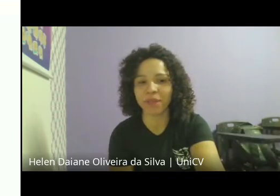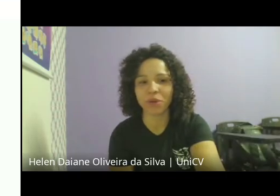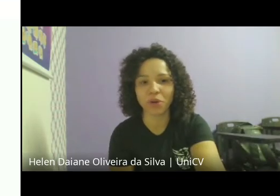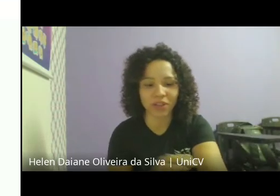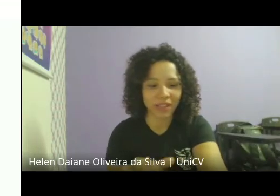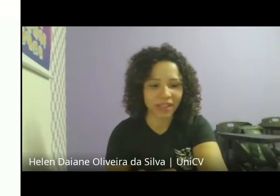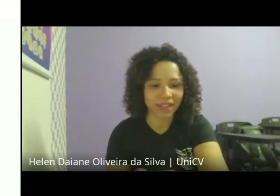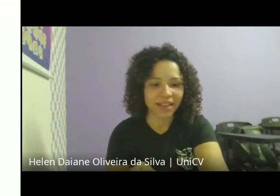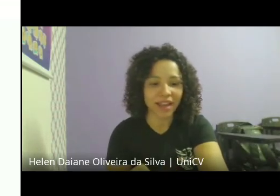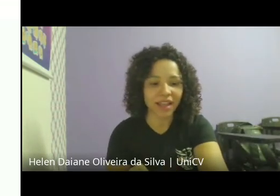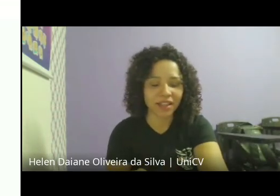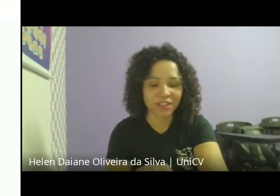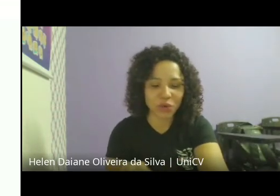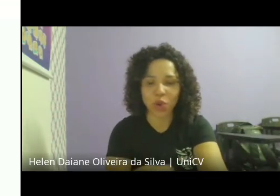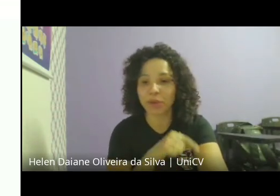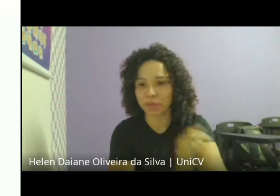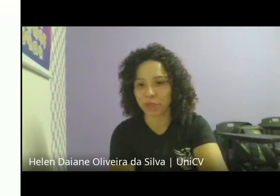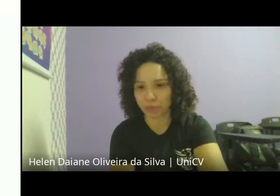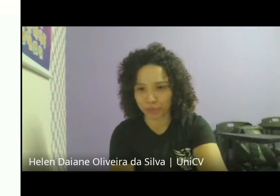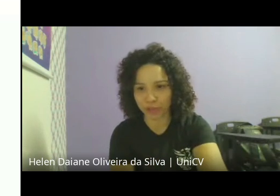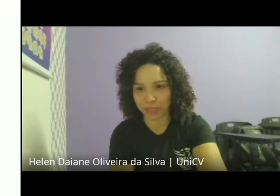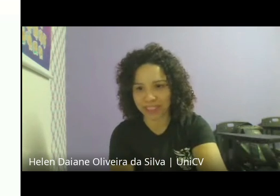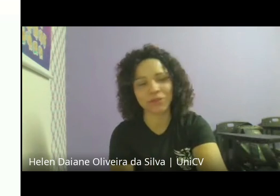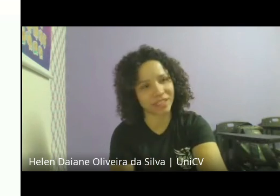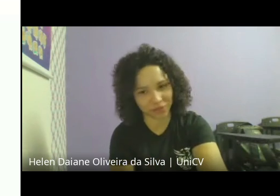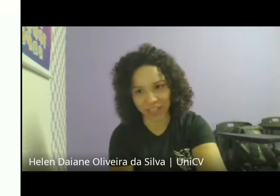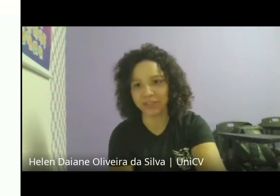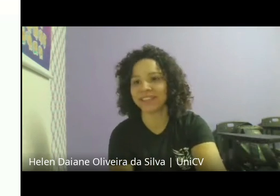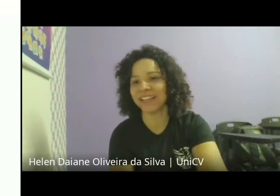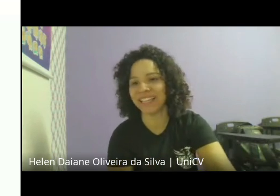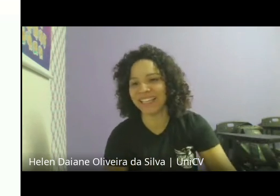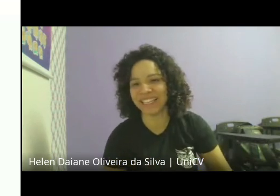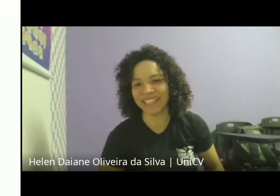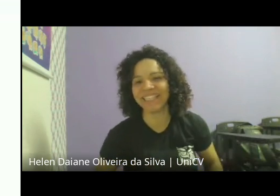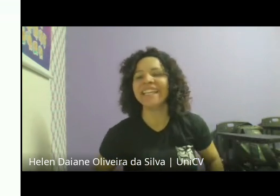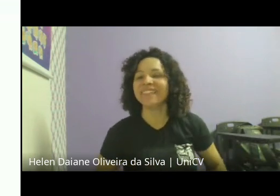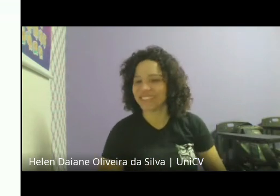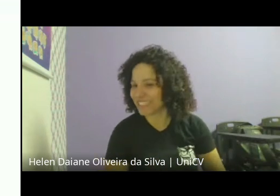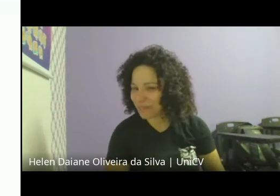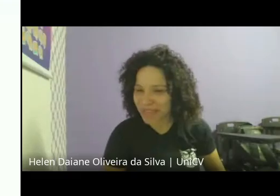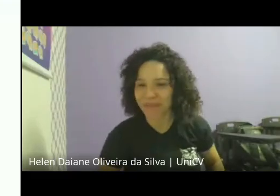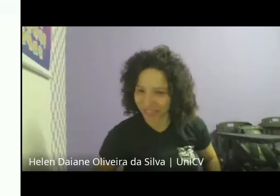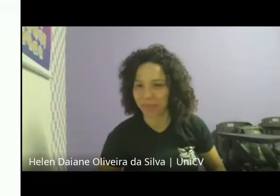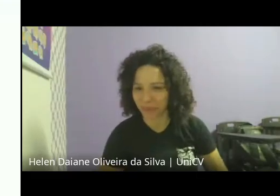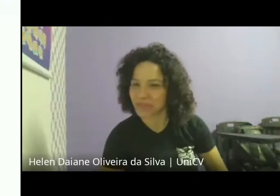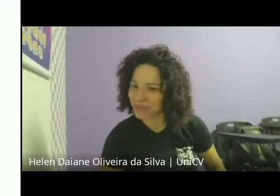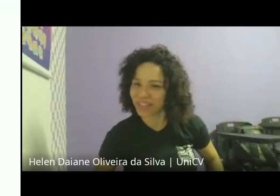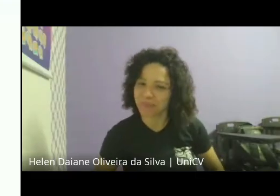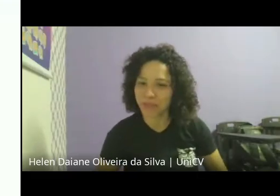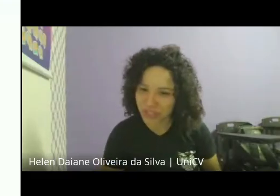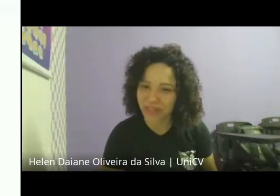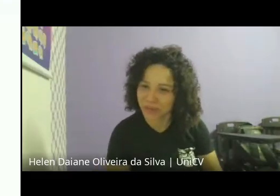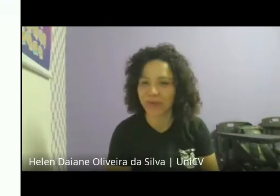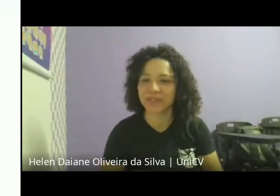foi, pegou, daí ela circulou para mim e mandou foto pelo WhatsApp. Eu falei, tá vendo? Você também paga imposto, só